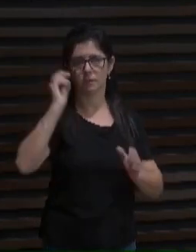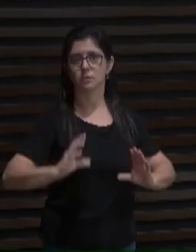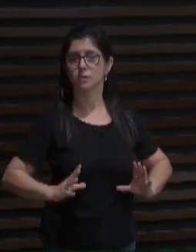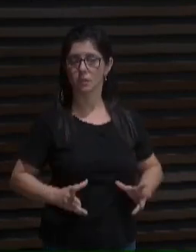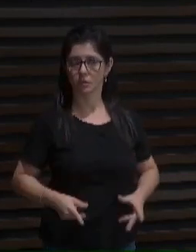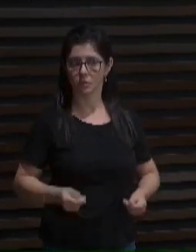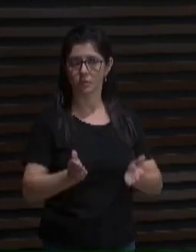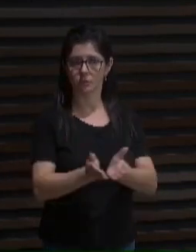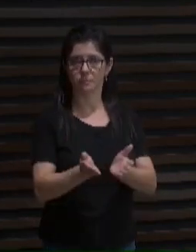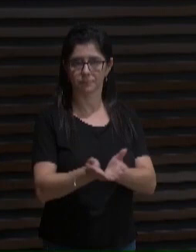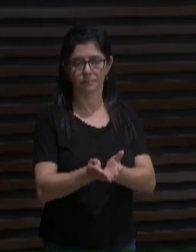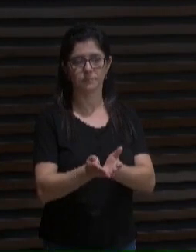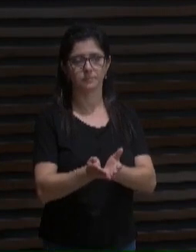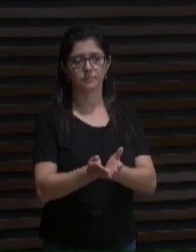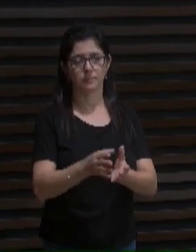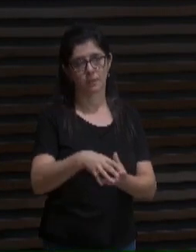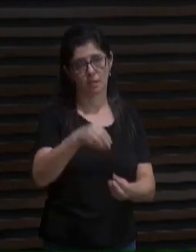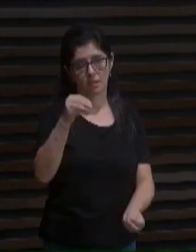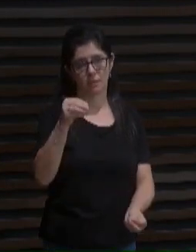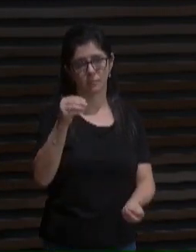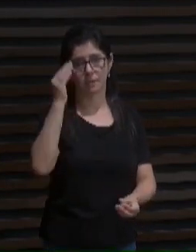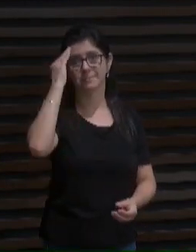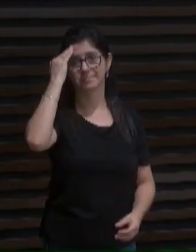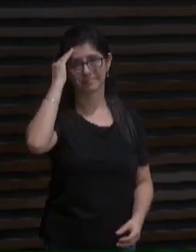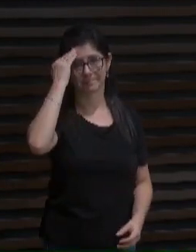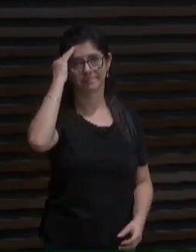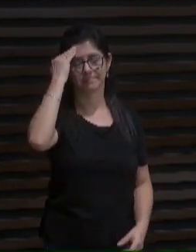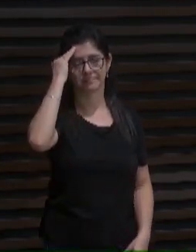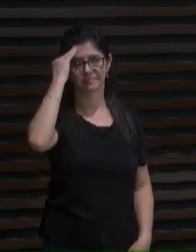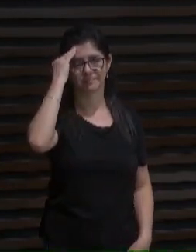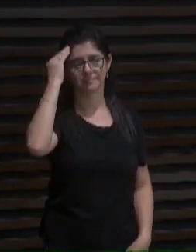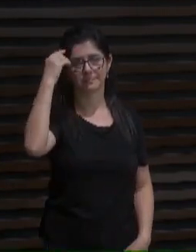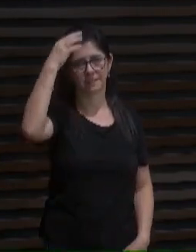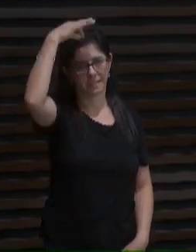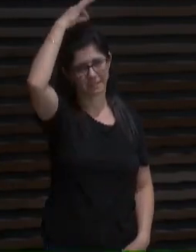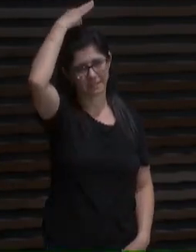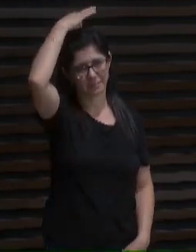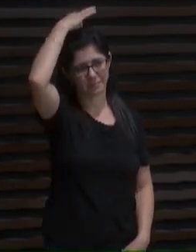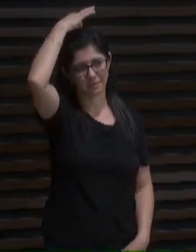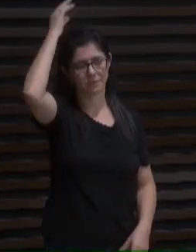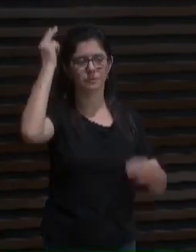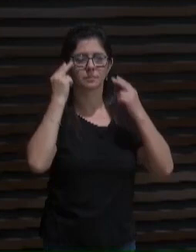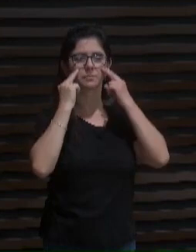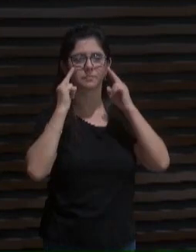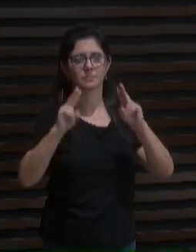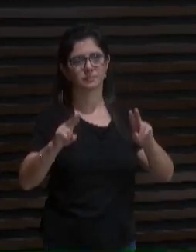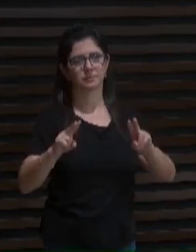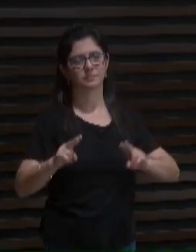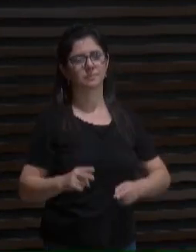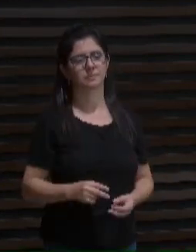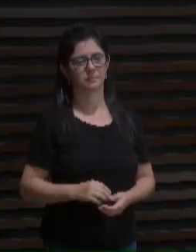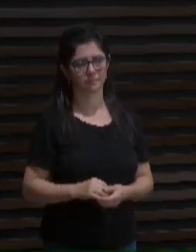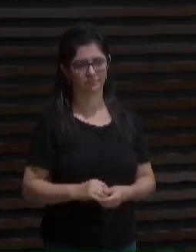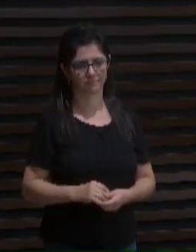reverência. Alma, entendimento. Espírito, testificação. Vamos